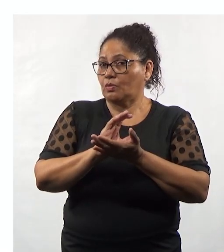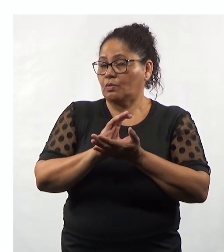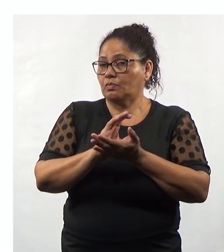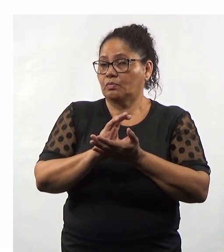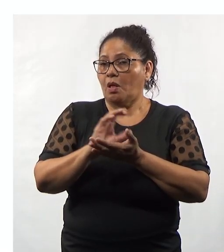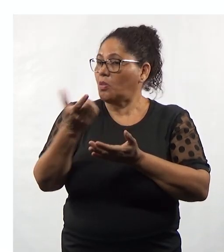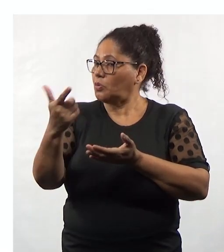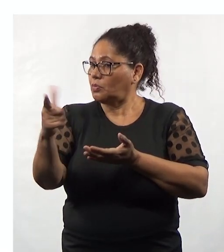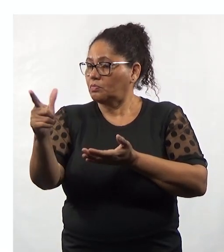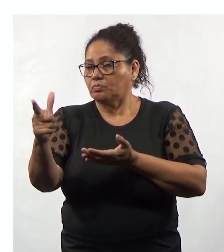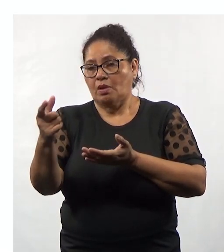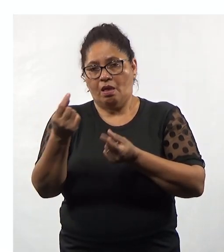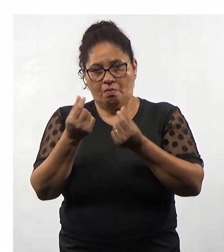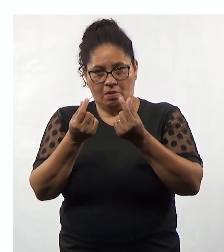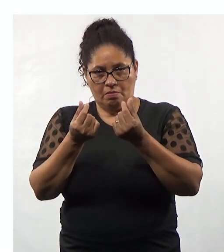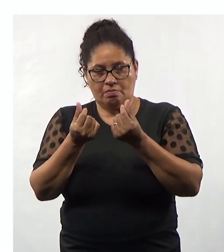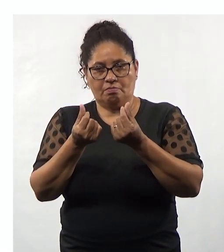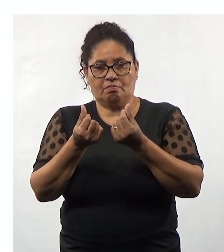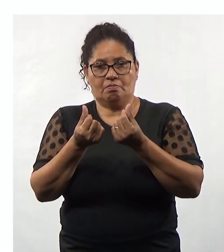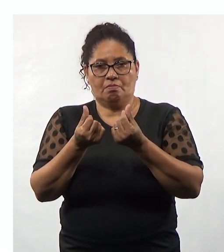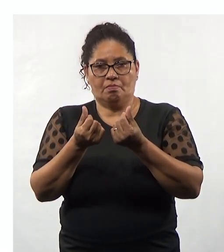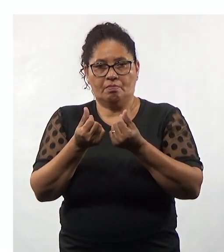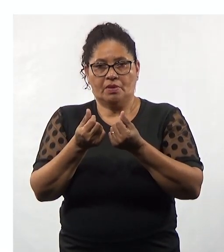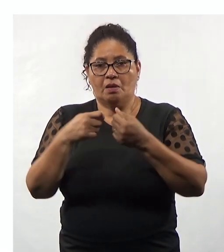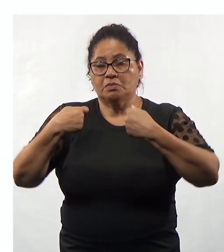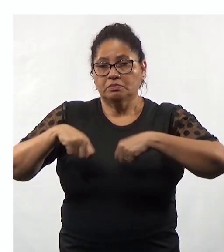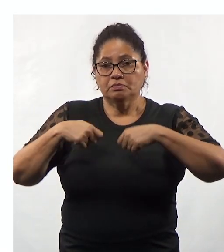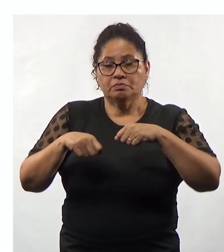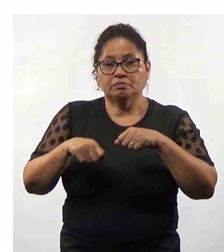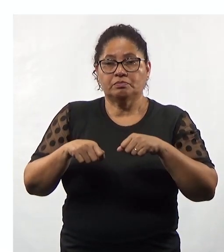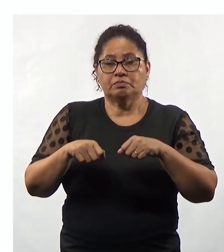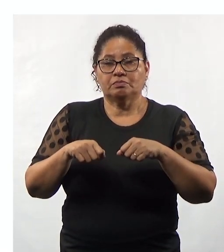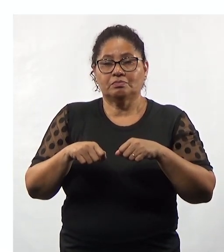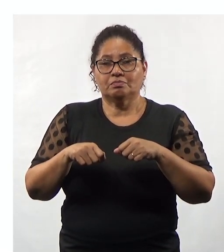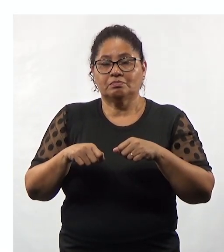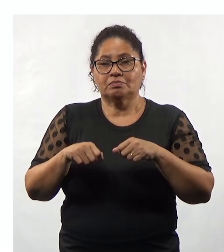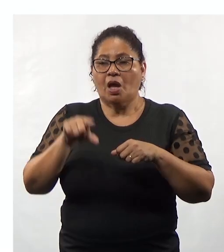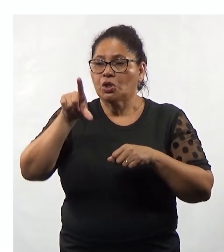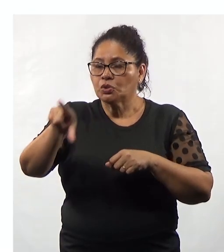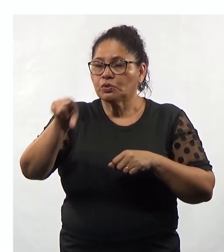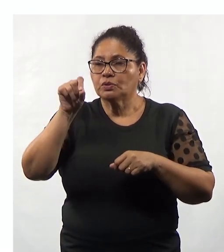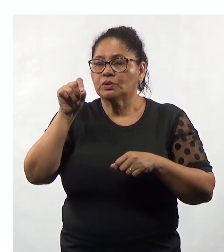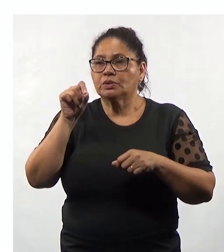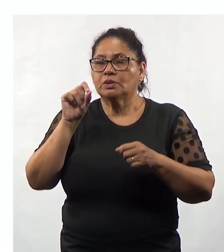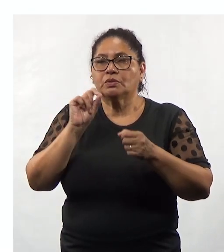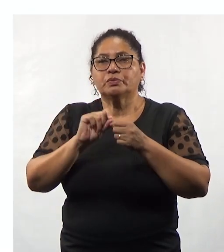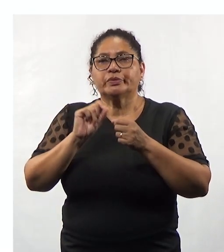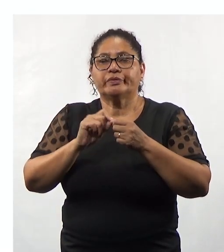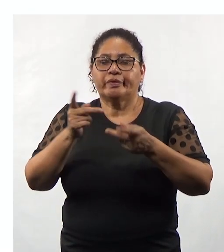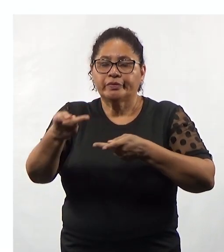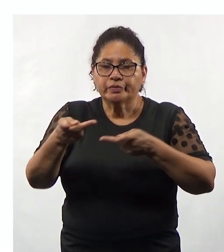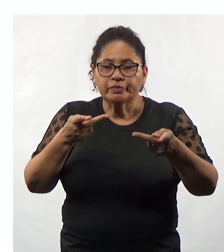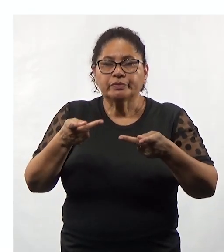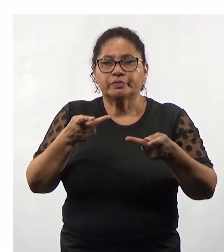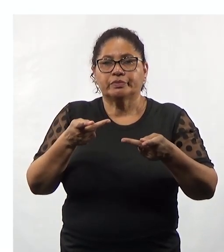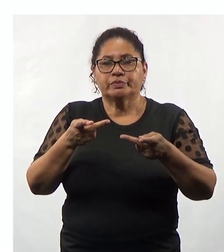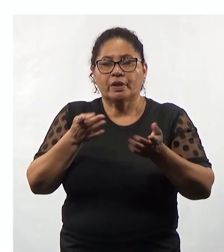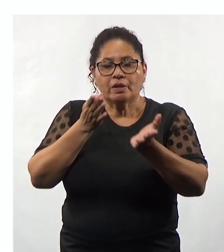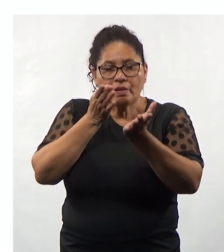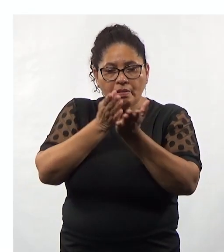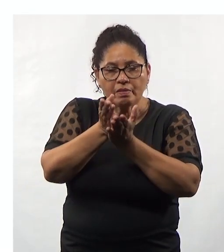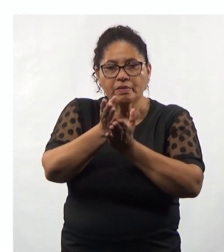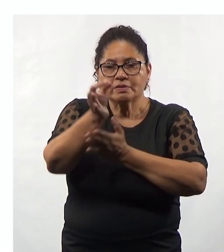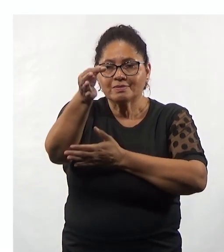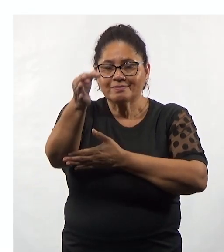mais recursos. Por isso, precisa fazer uma seleção de intenções de projeto que estejam